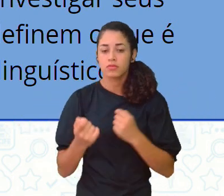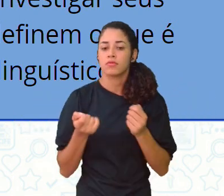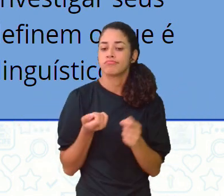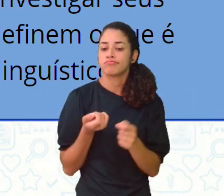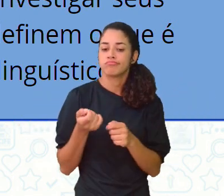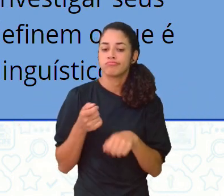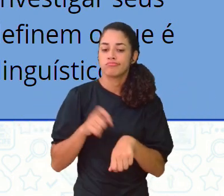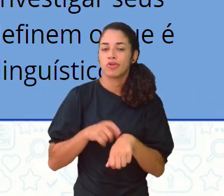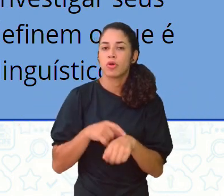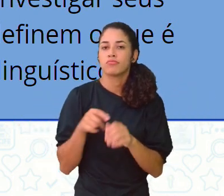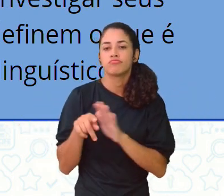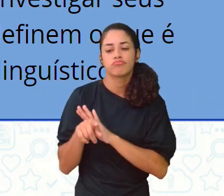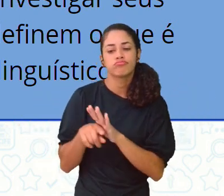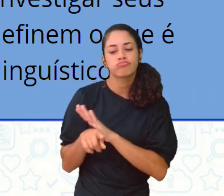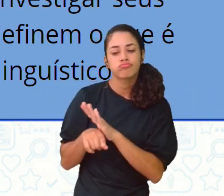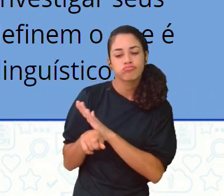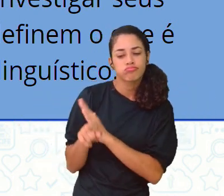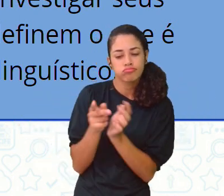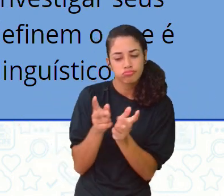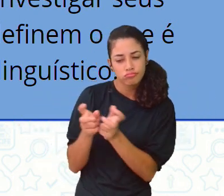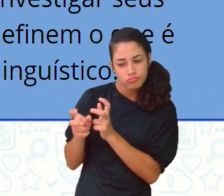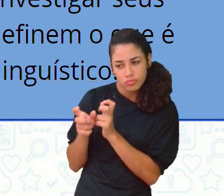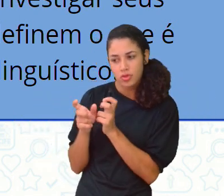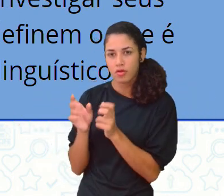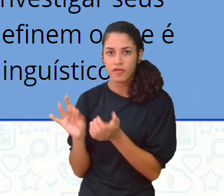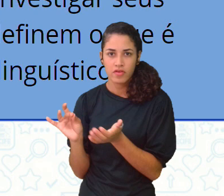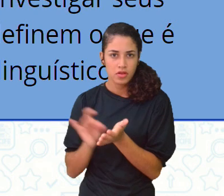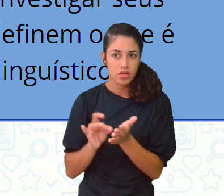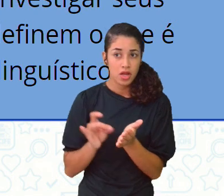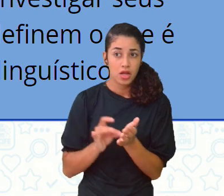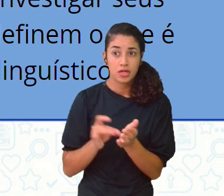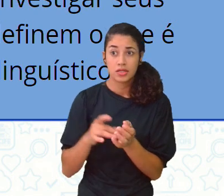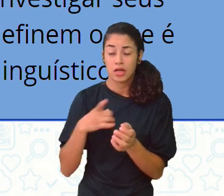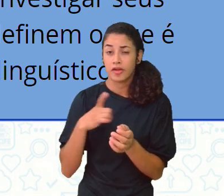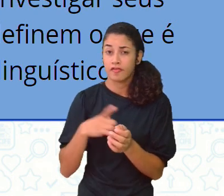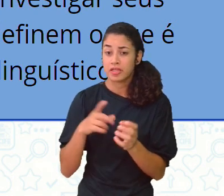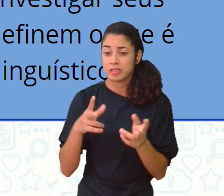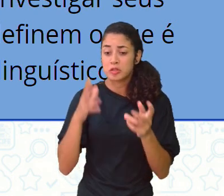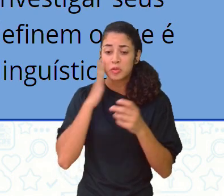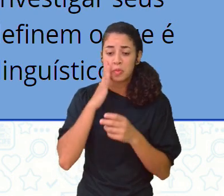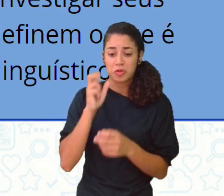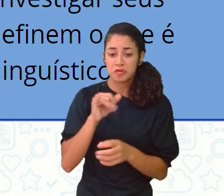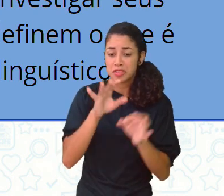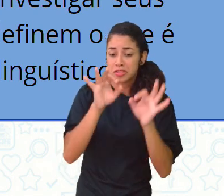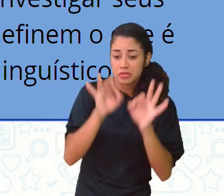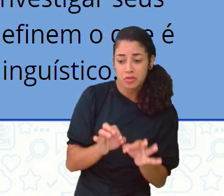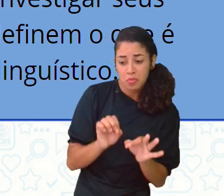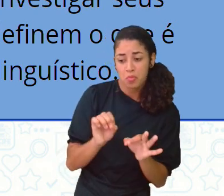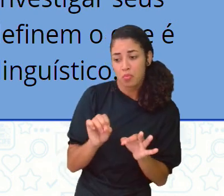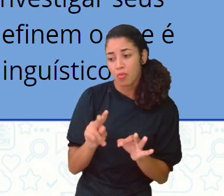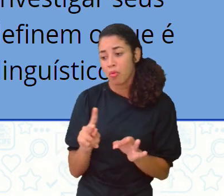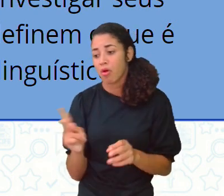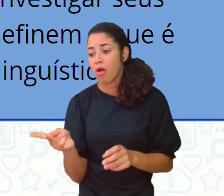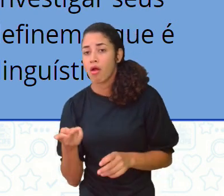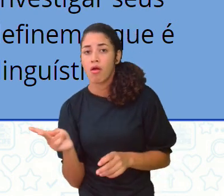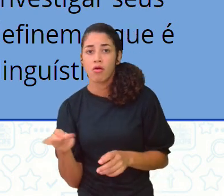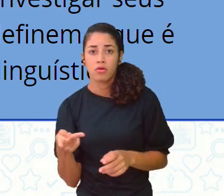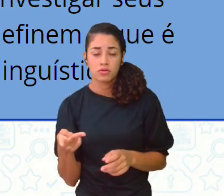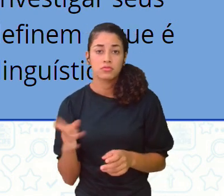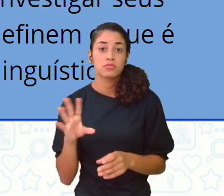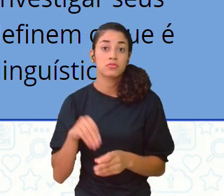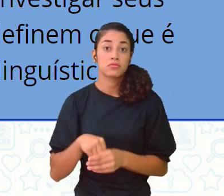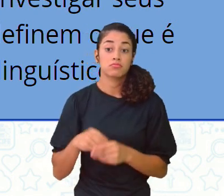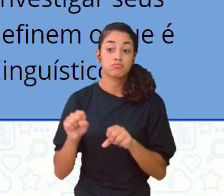fatos, extrapolando os conceitos que definem o que é certo e errado em nosso sistema